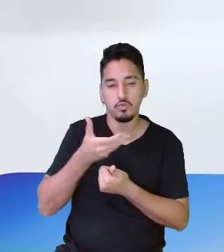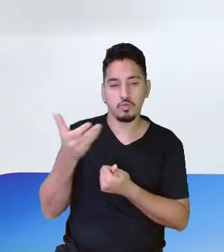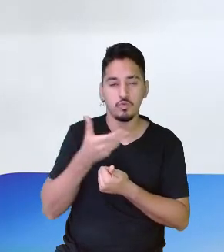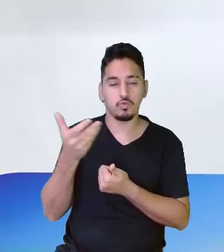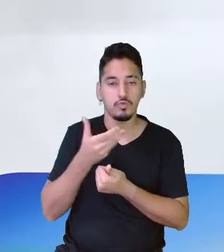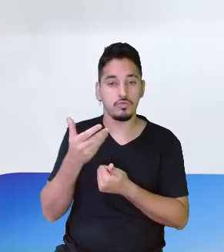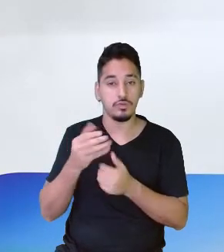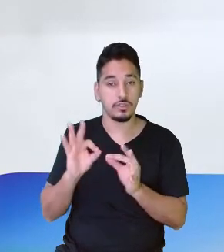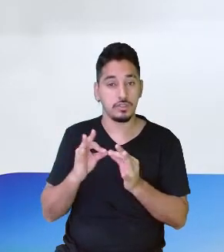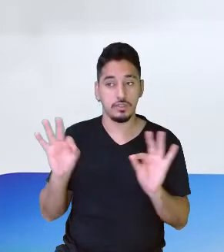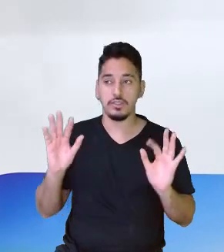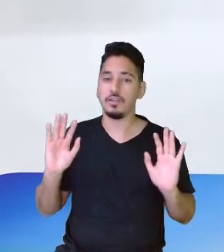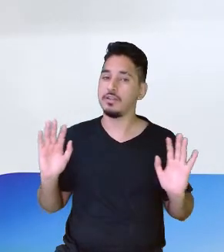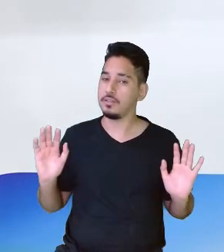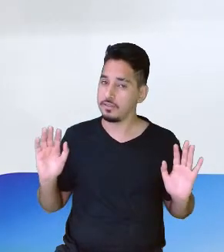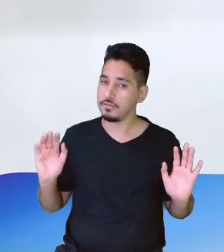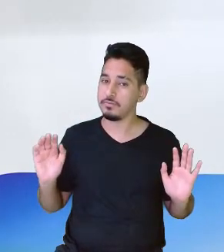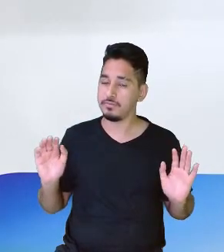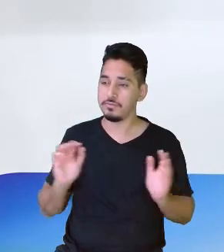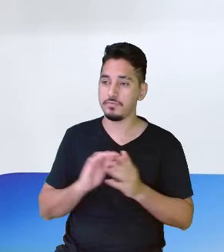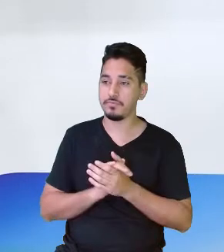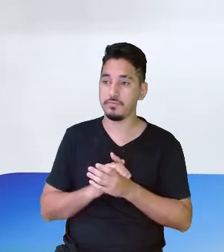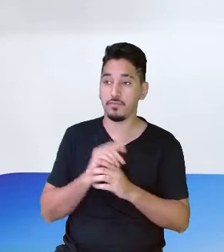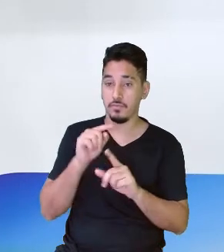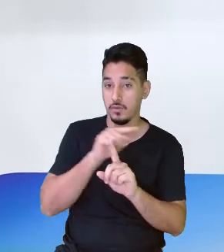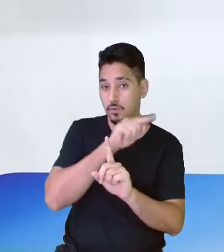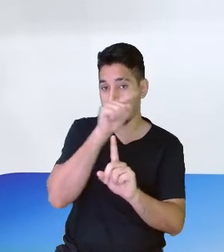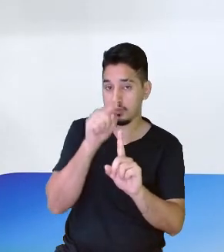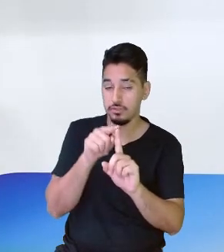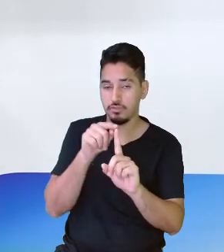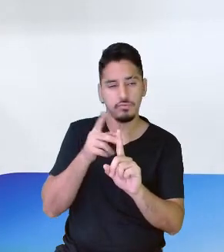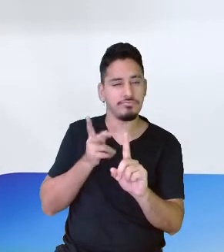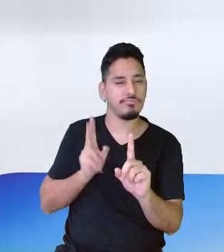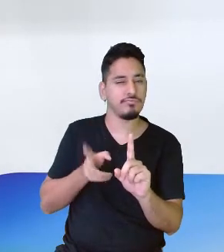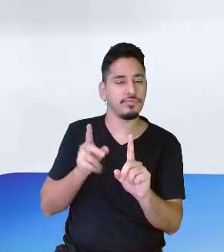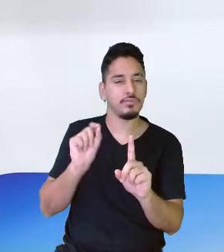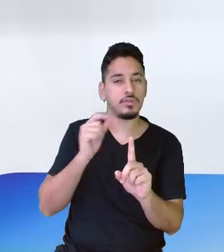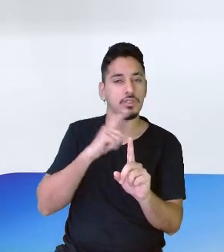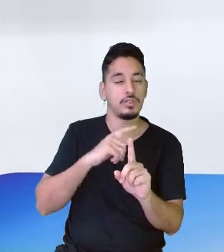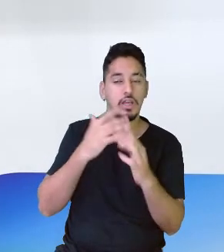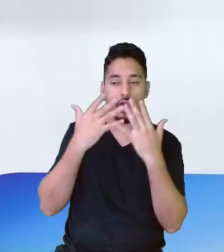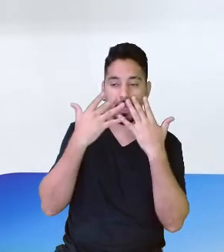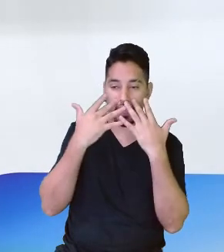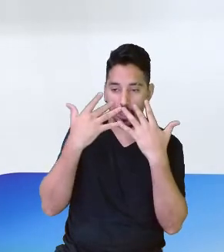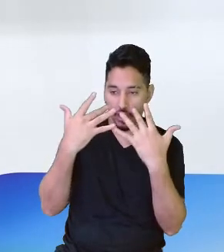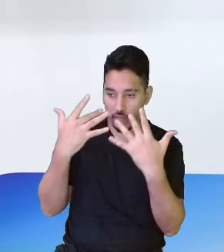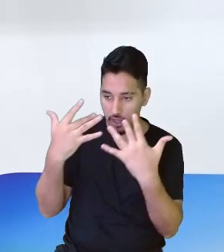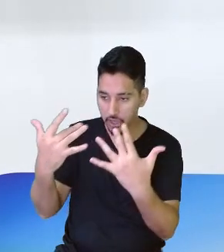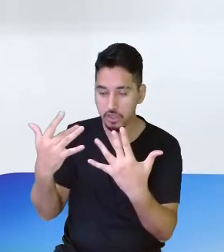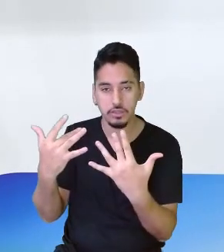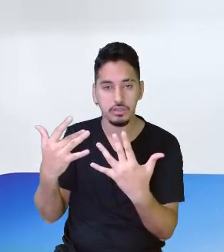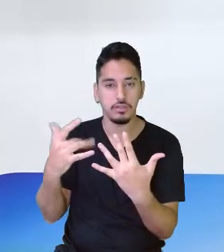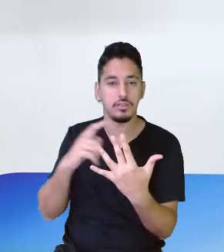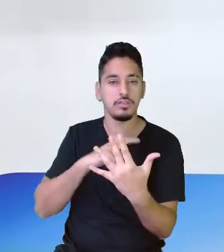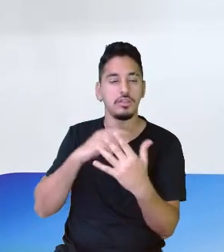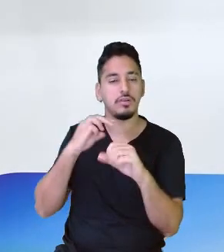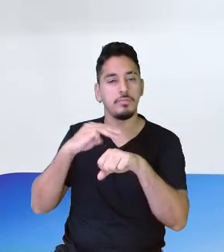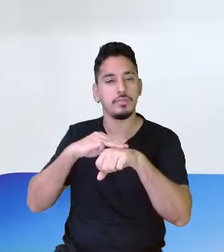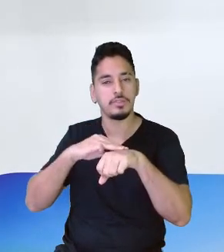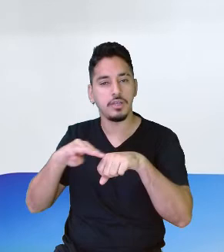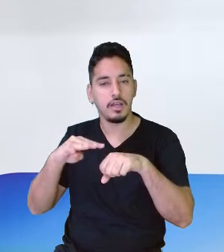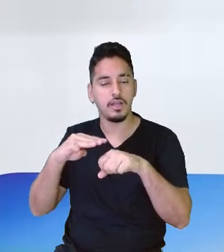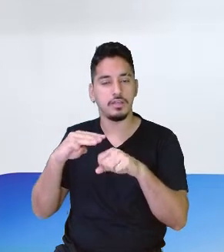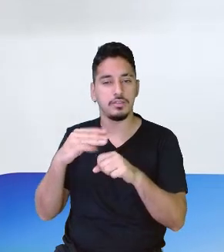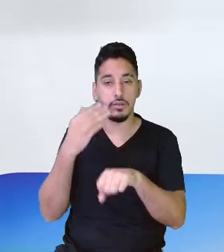mais sintética. O objetivo é sempre isso, atrair atenção e transmitir uma mensagem de